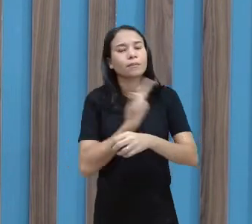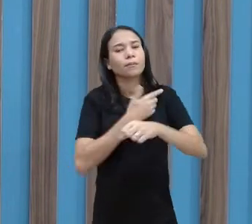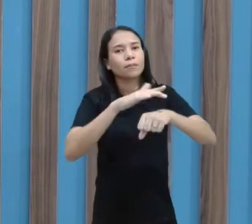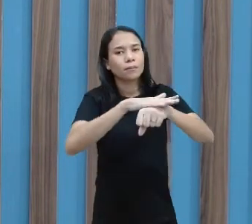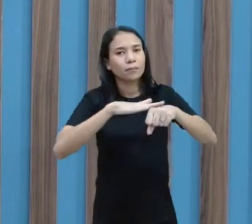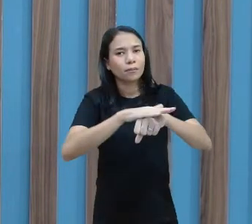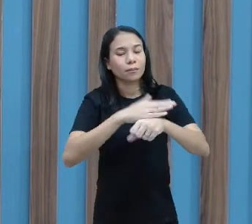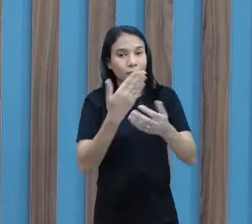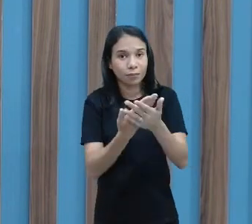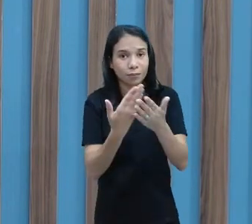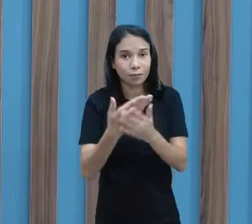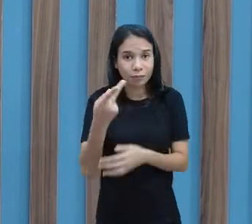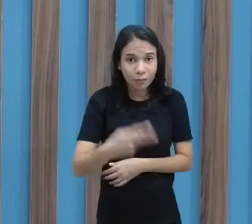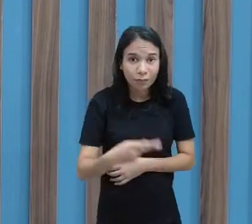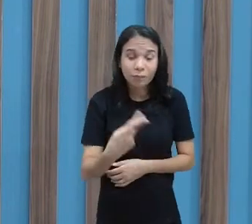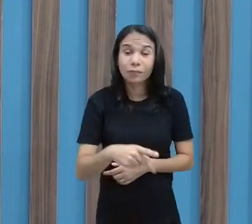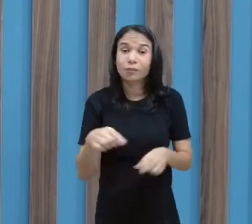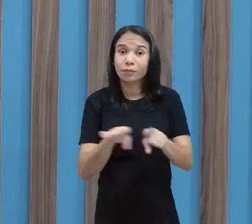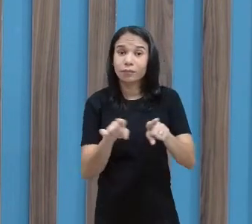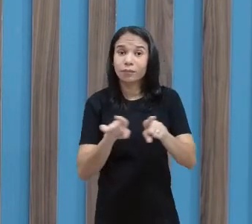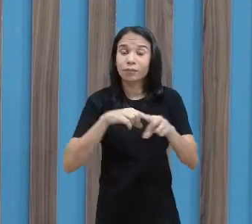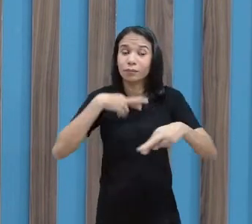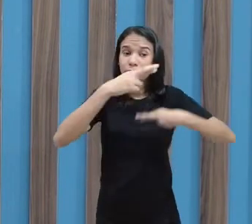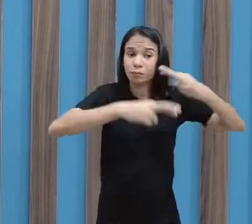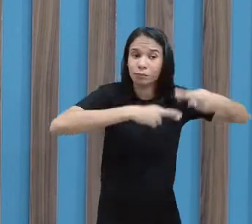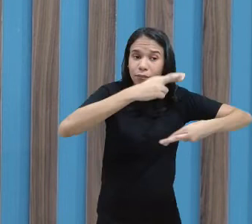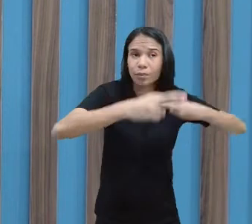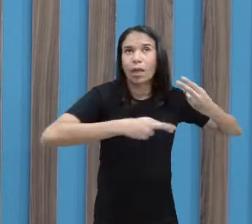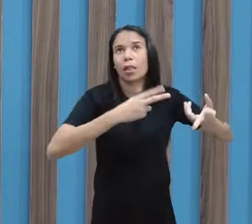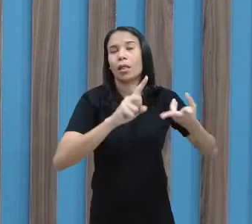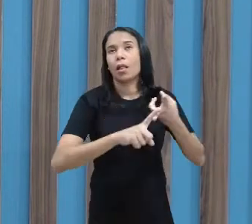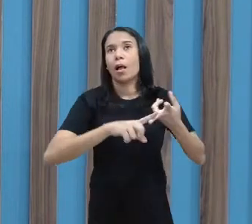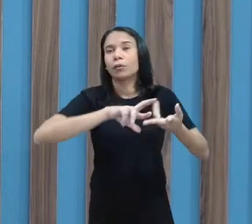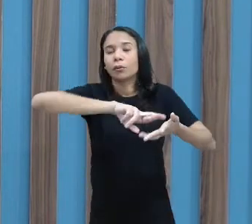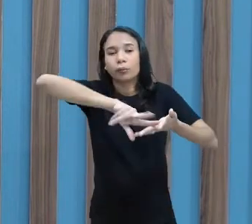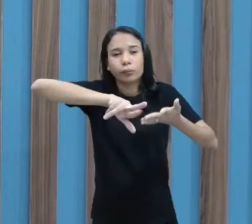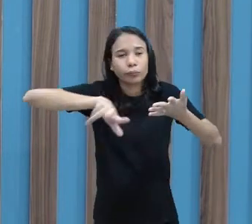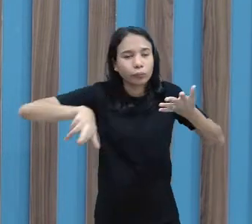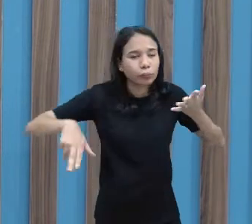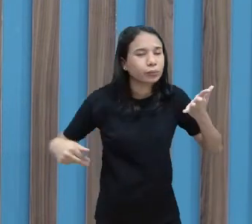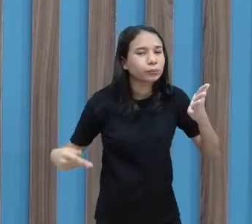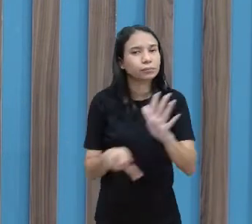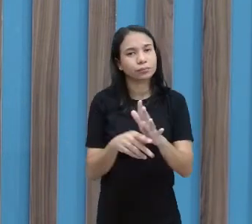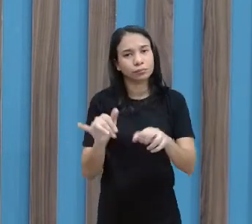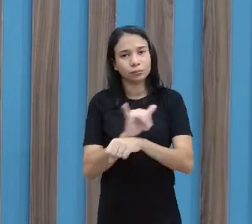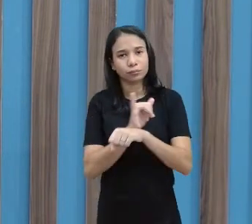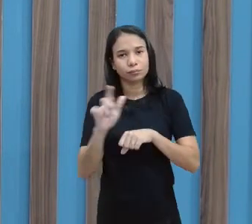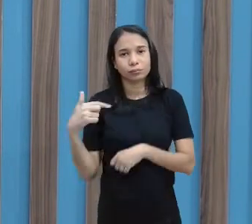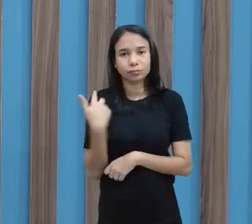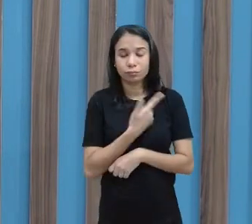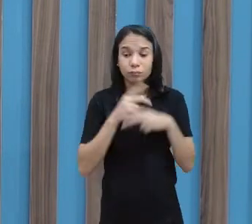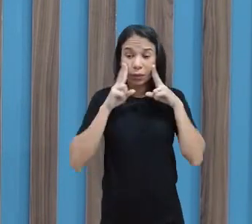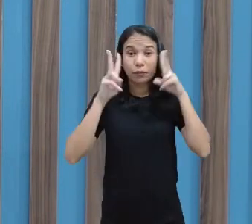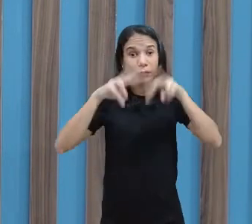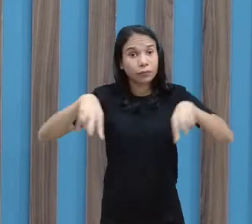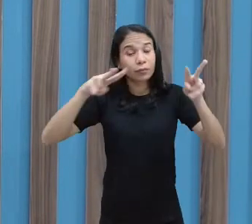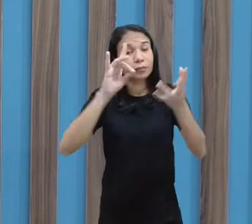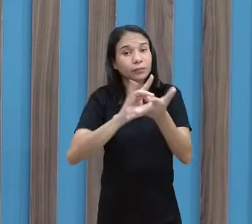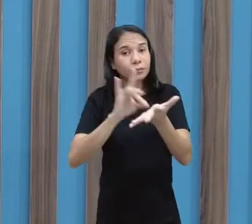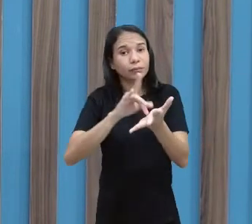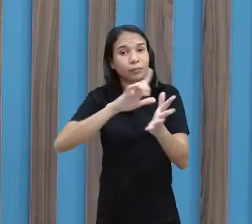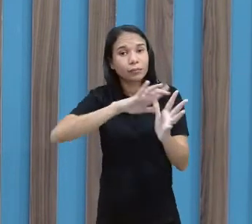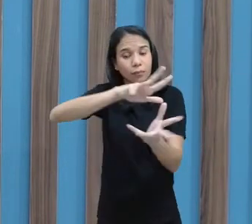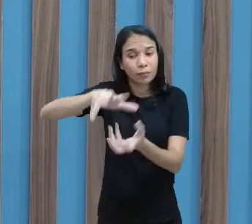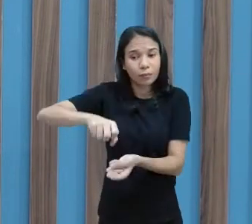né, aqui na nossa aula, a questão da reciclagem. Enfim, tem várias formas que hoje a gente vê que são mais